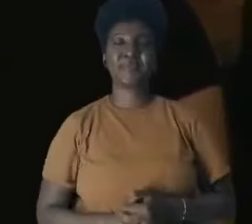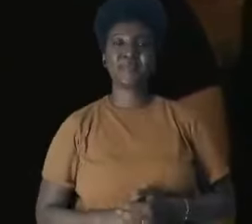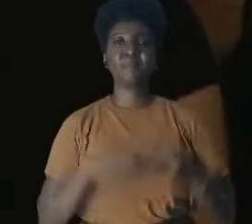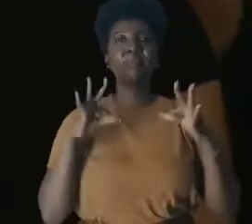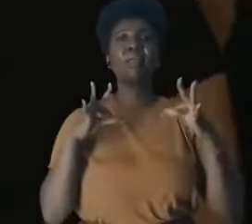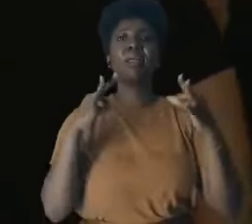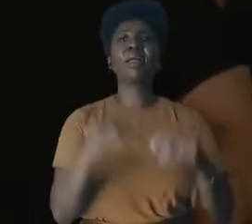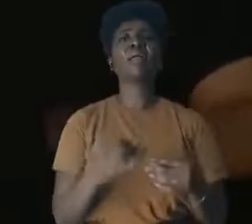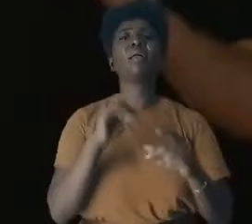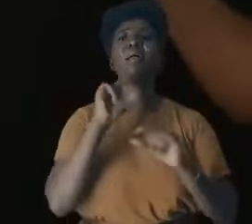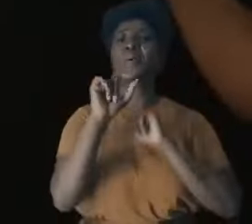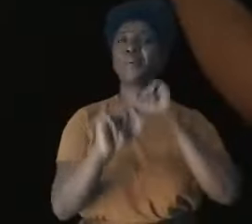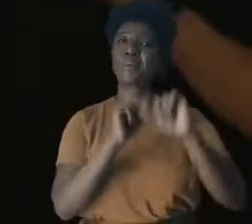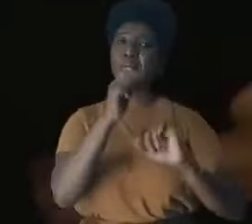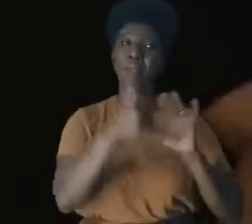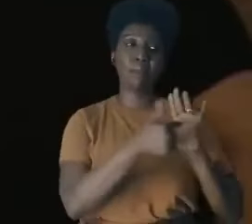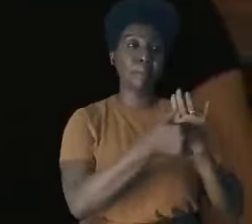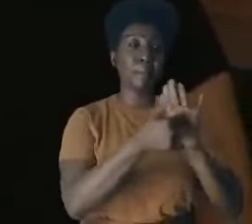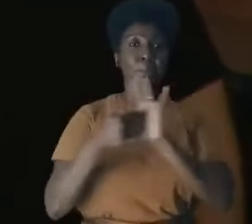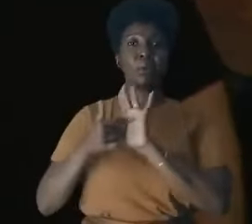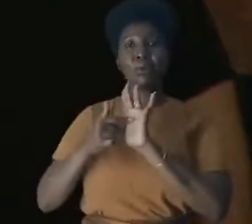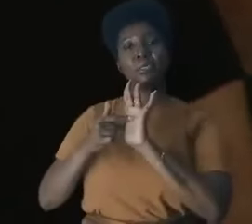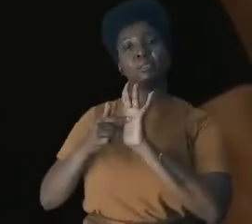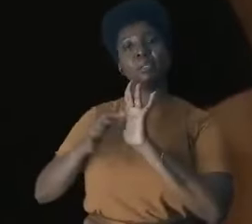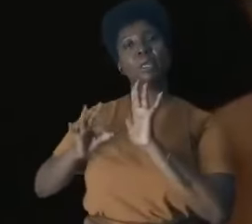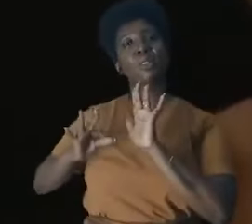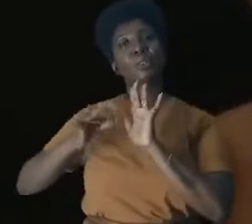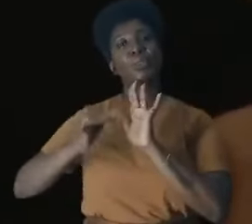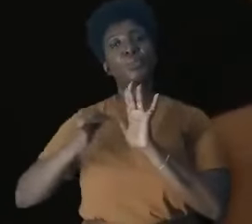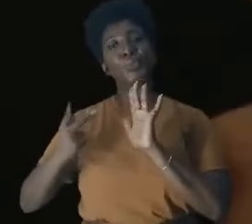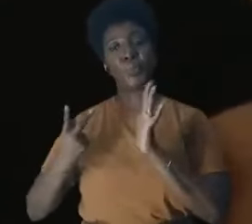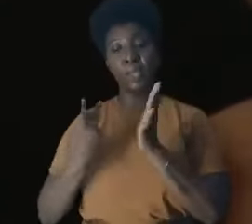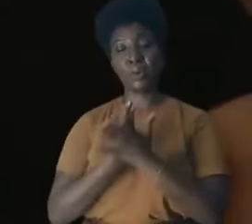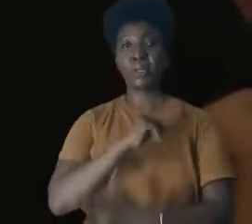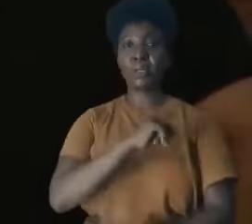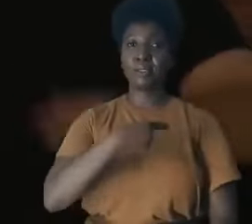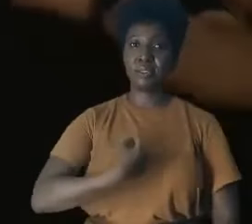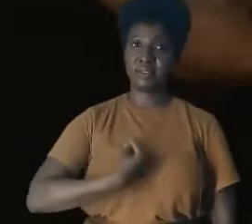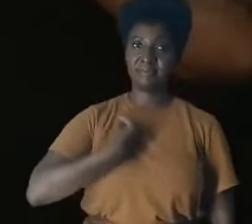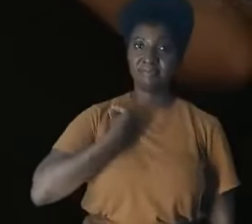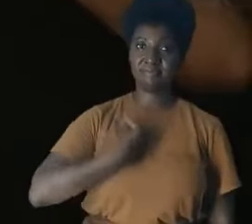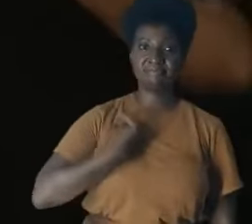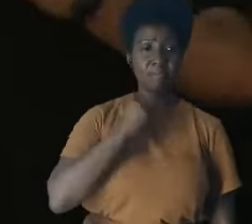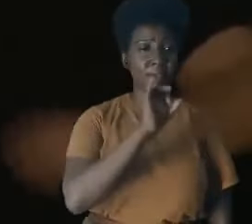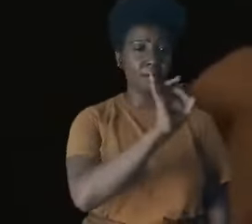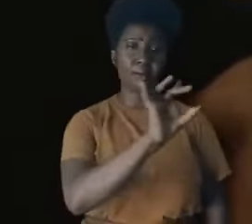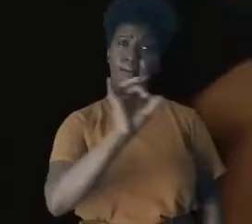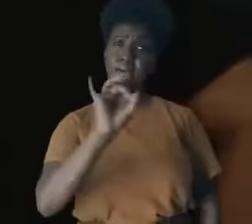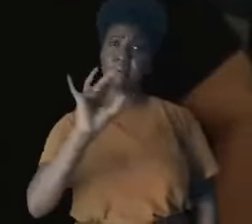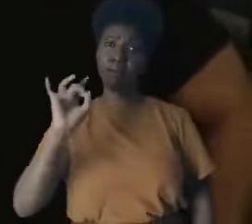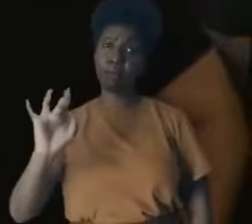Tudo isso retrata muito do que tem acontecido conosco, com a igreja.